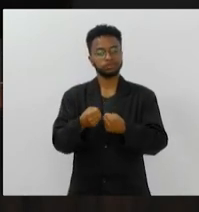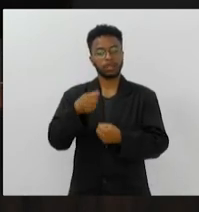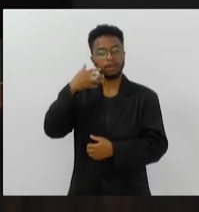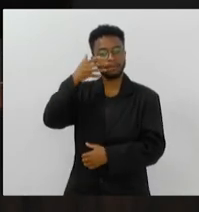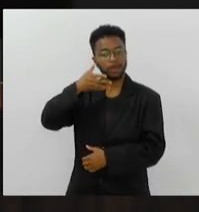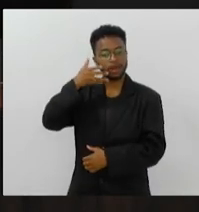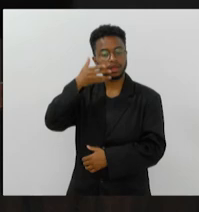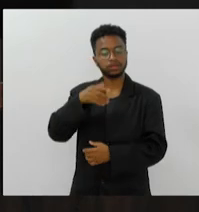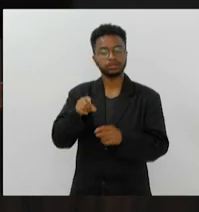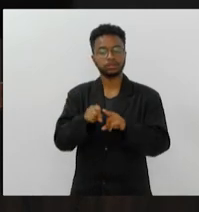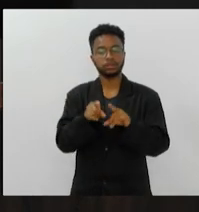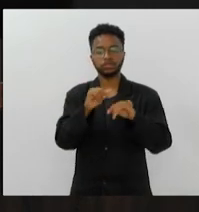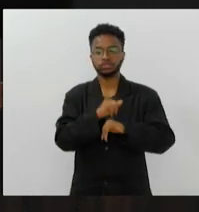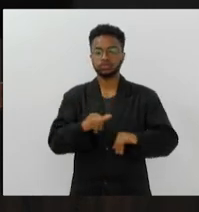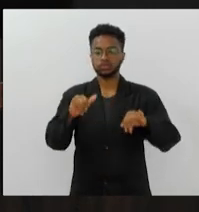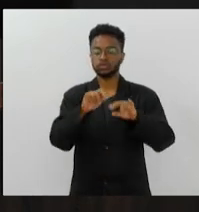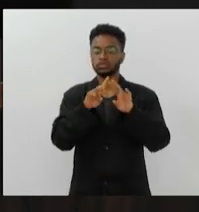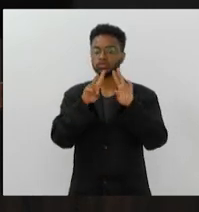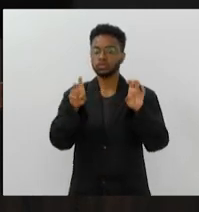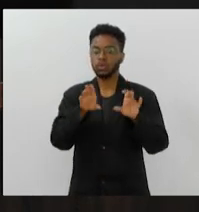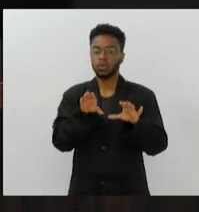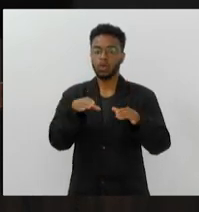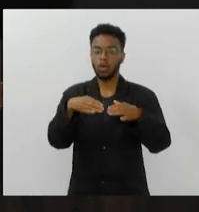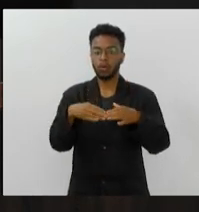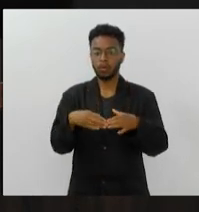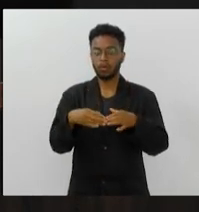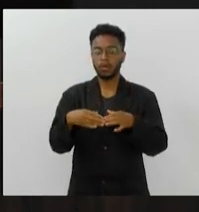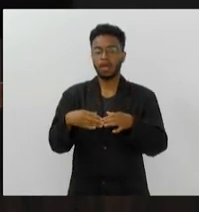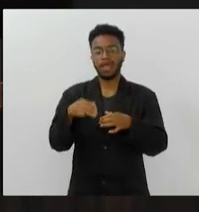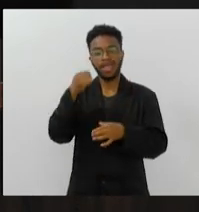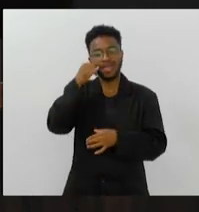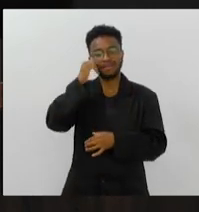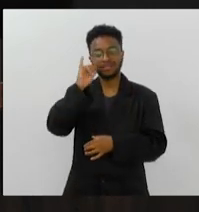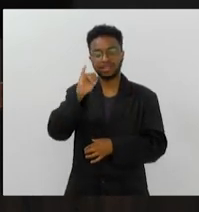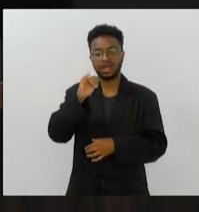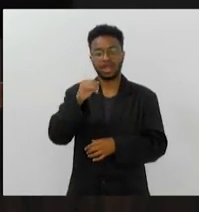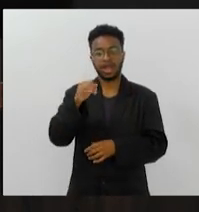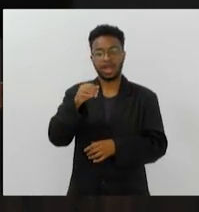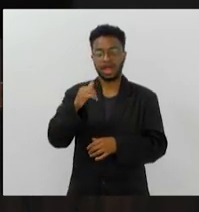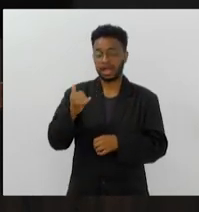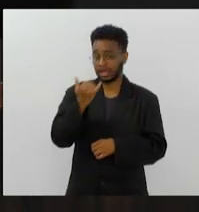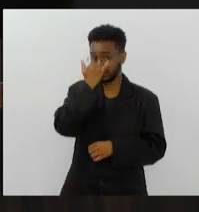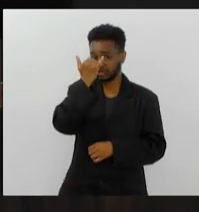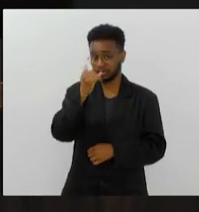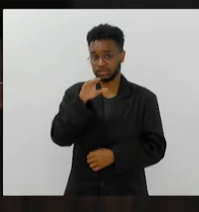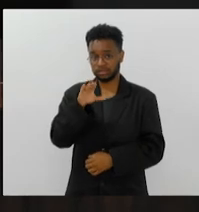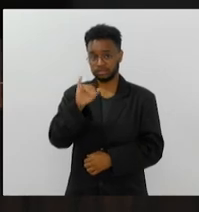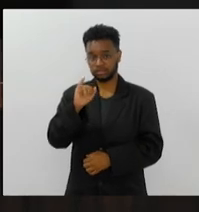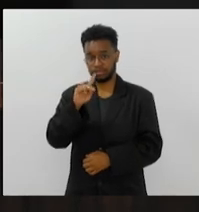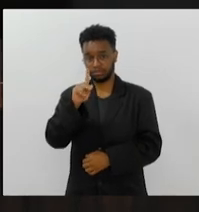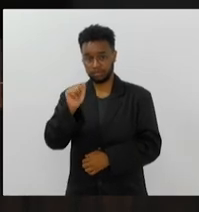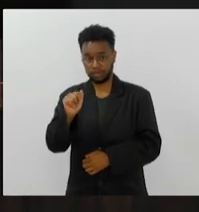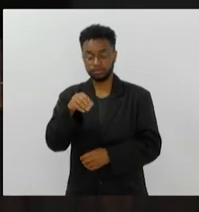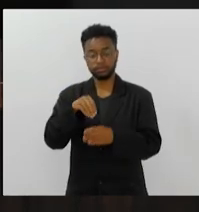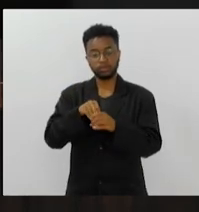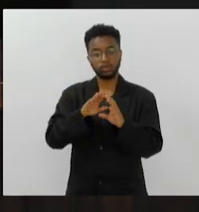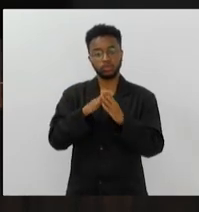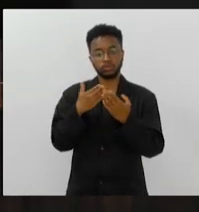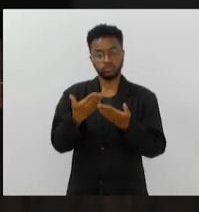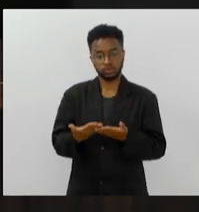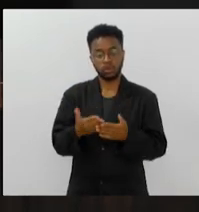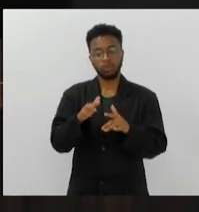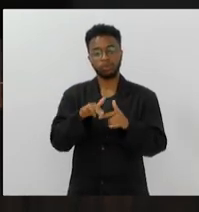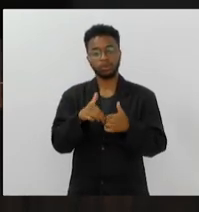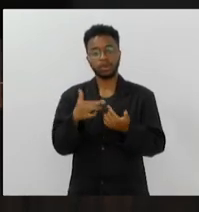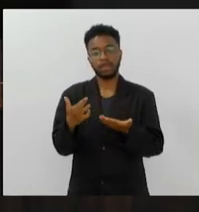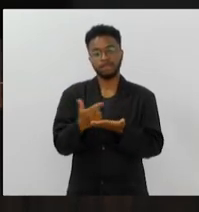à divulgação sobre a Comissão Interna de Prevenção de Acidentes, CIPA, escolares, através de quadrinhos e